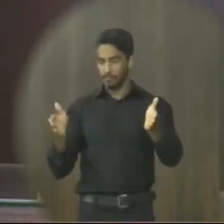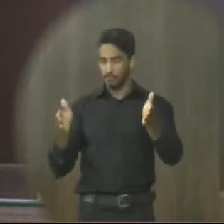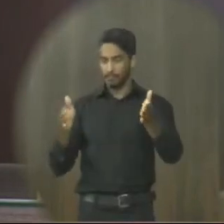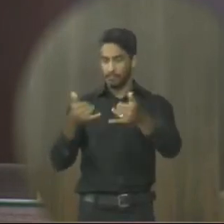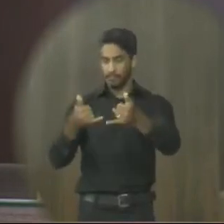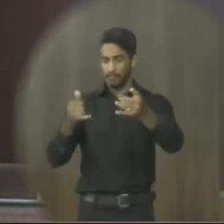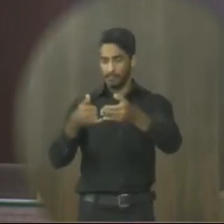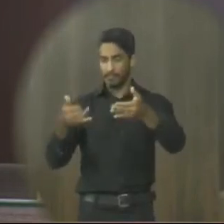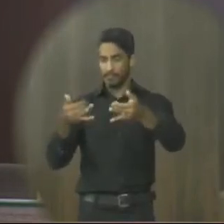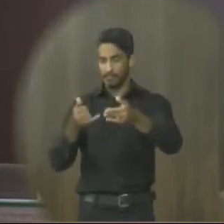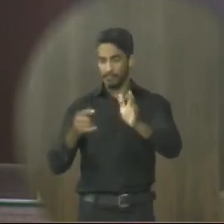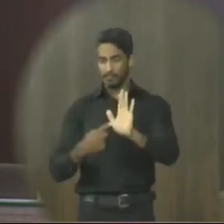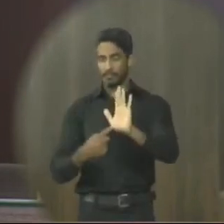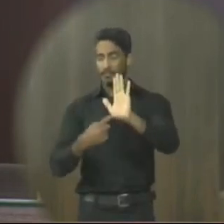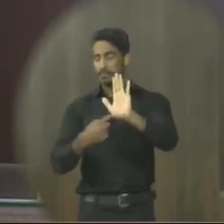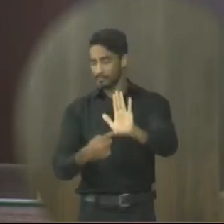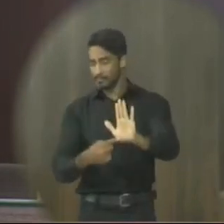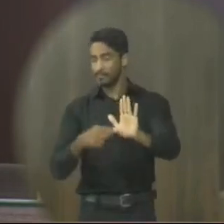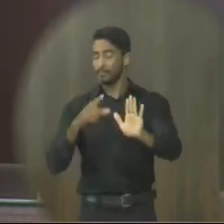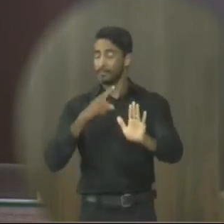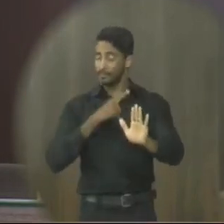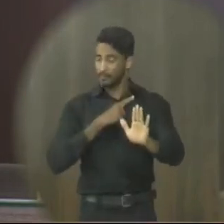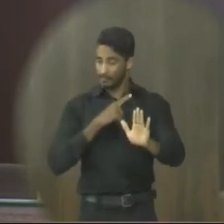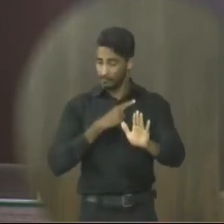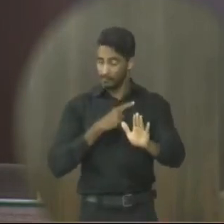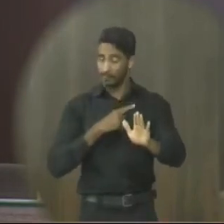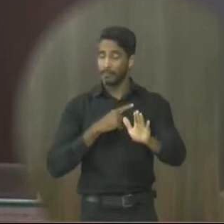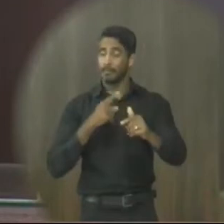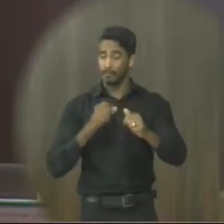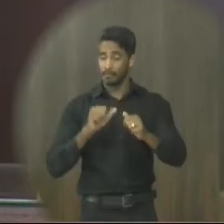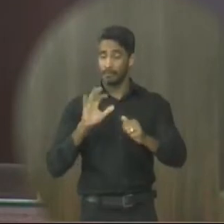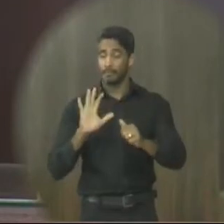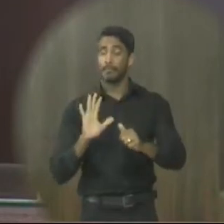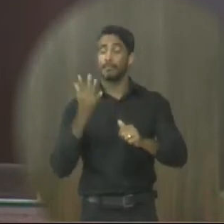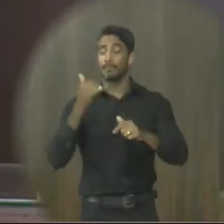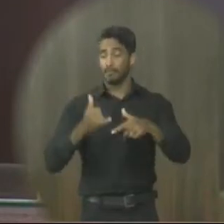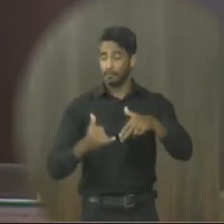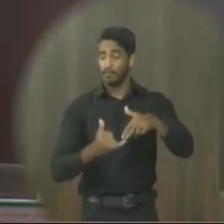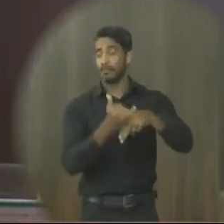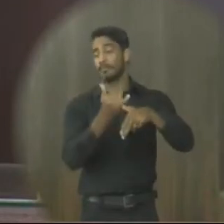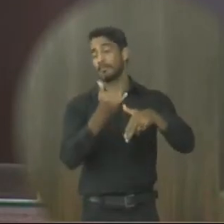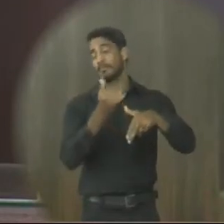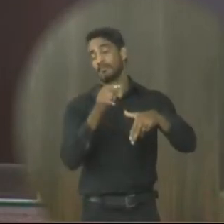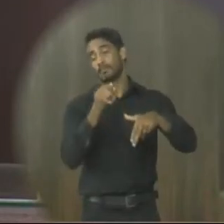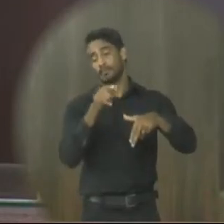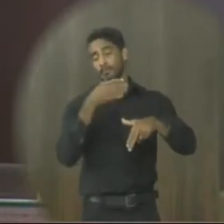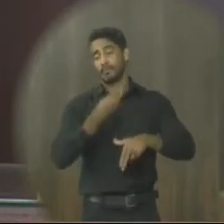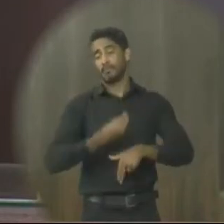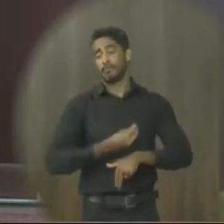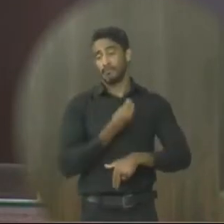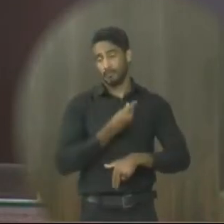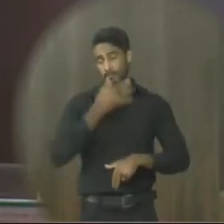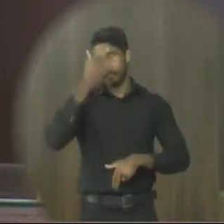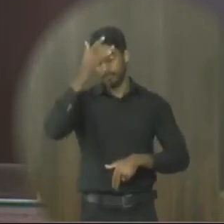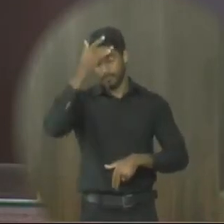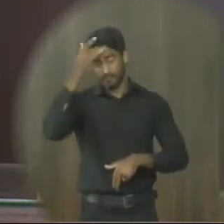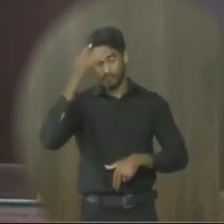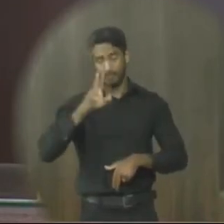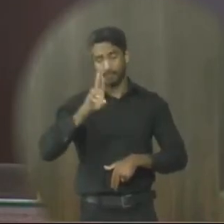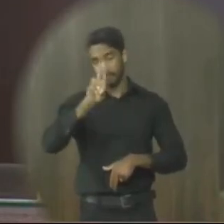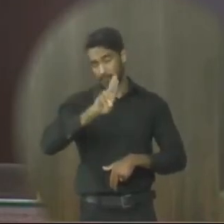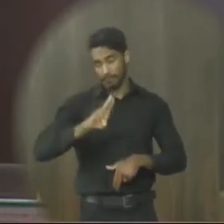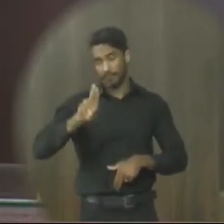alta tensão expostos, o que põe-se a provocar acidentes e colocar em risco a vida das pessoas que